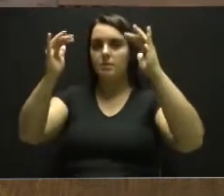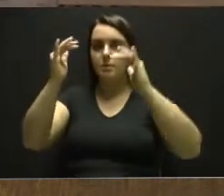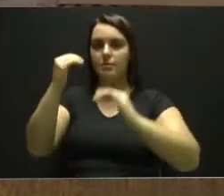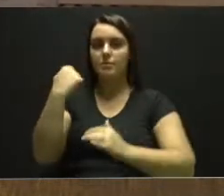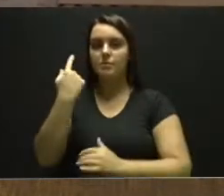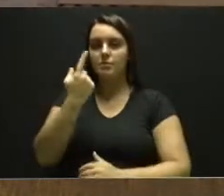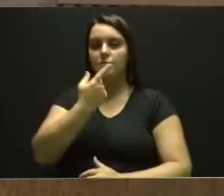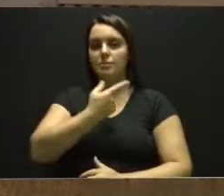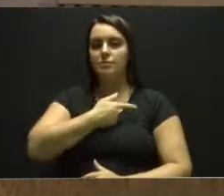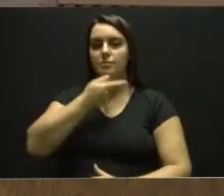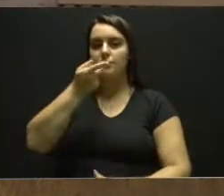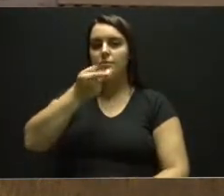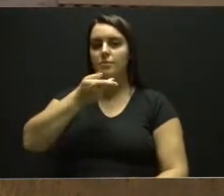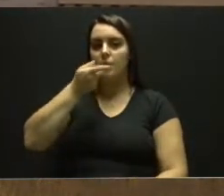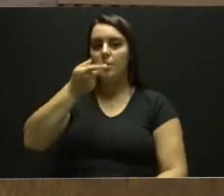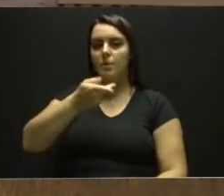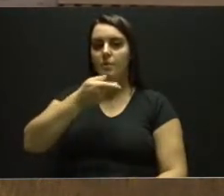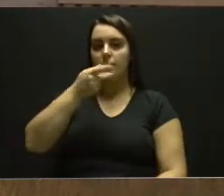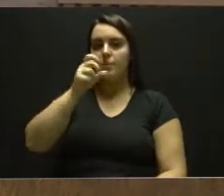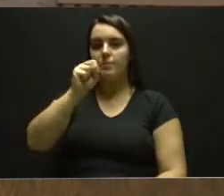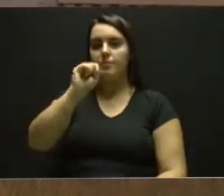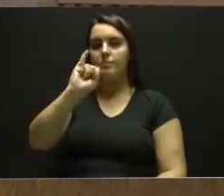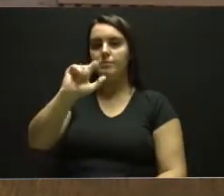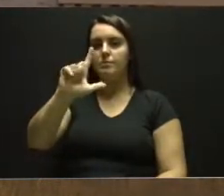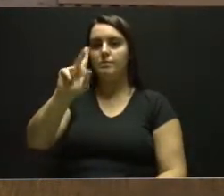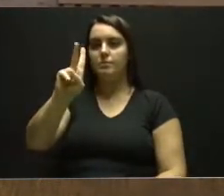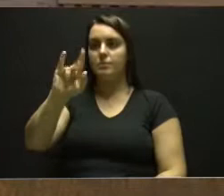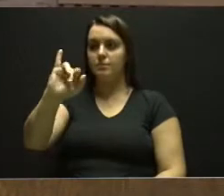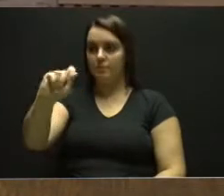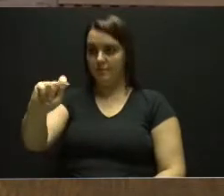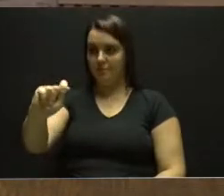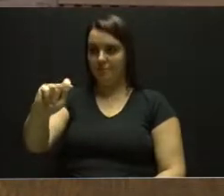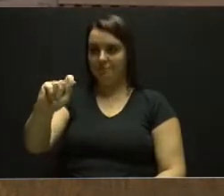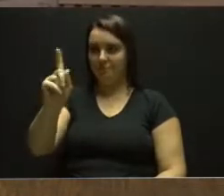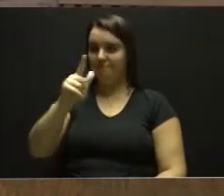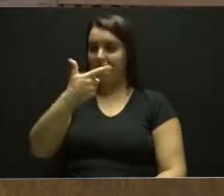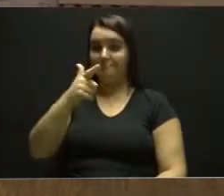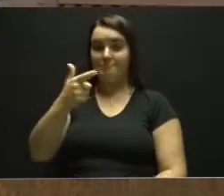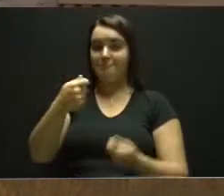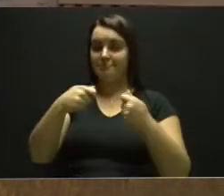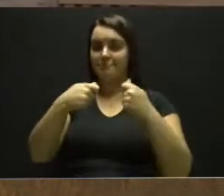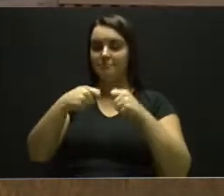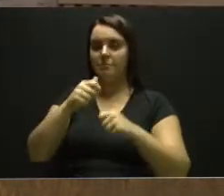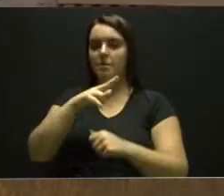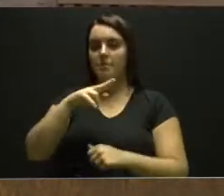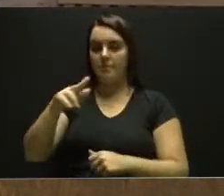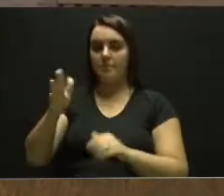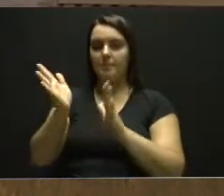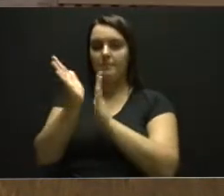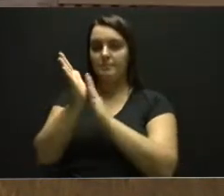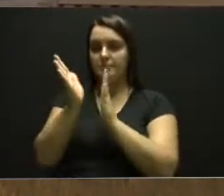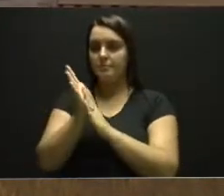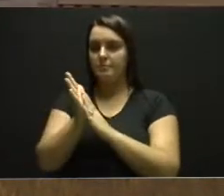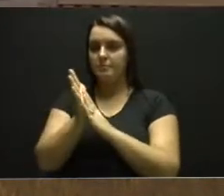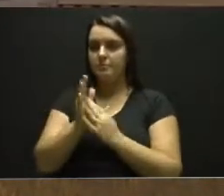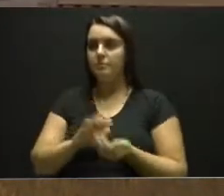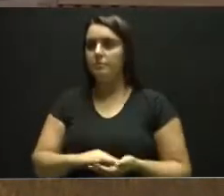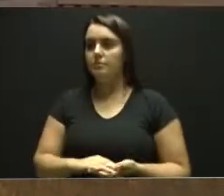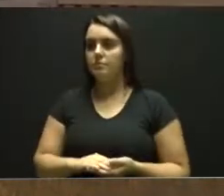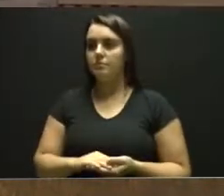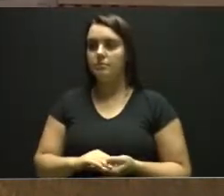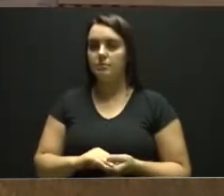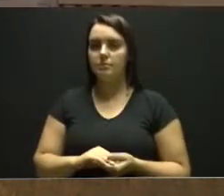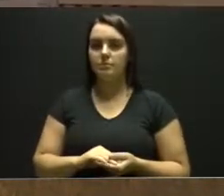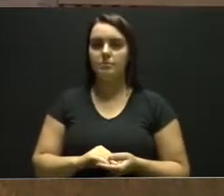oradora o irmão desse tocando assim a equipe do irmão ótimo gente parabéns é esteve no meu gabinete